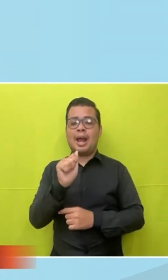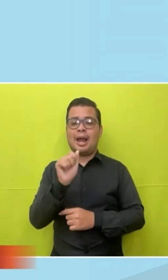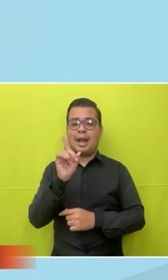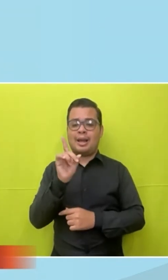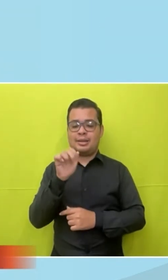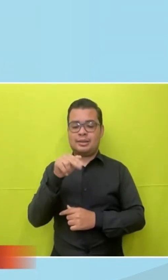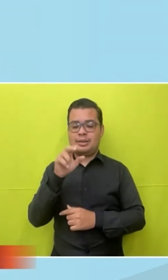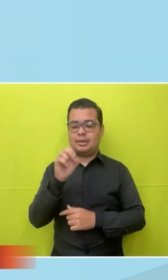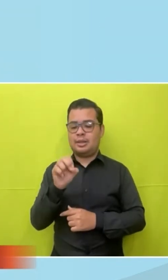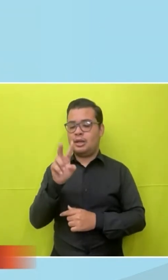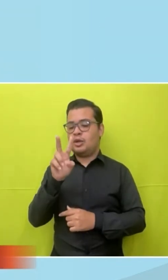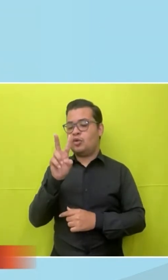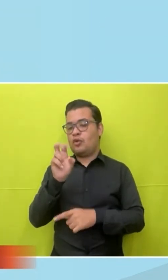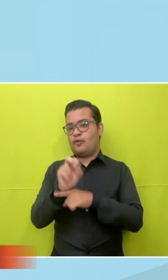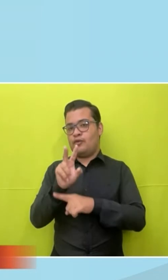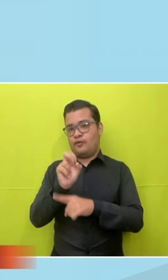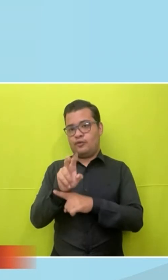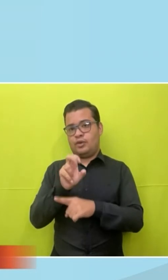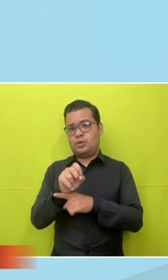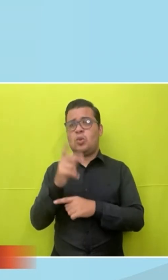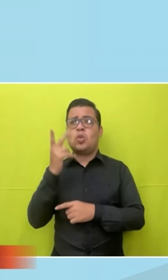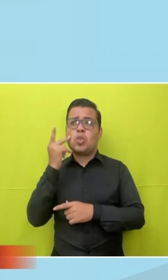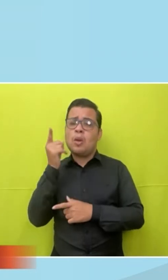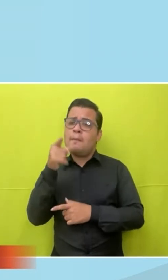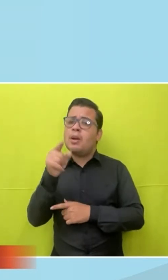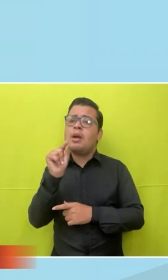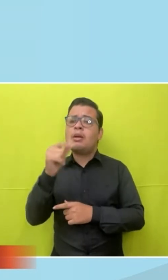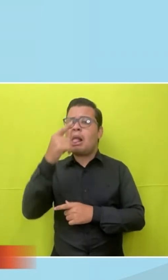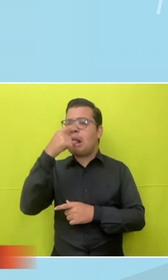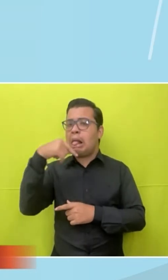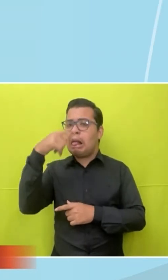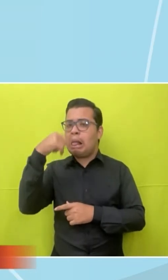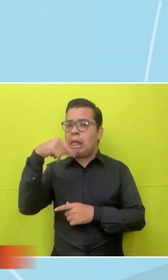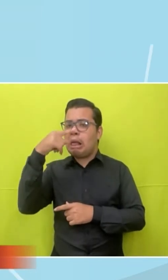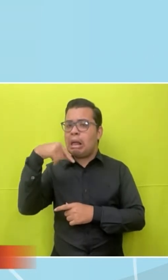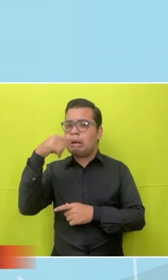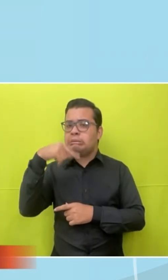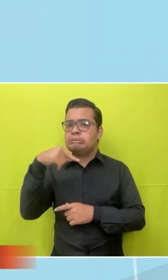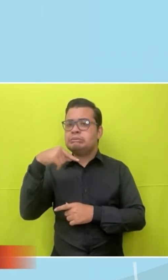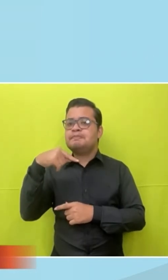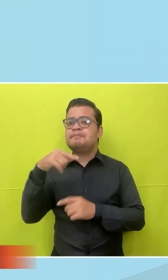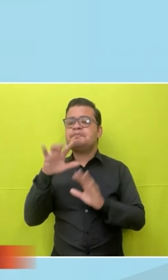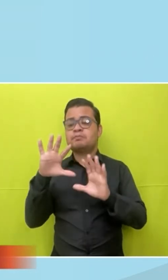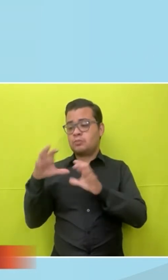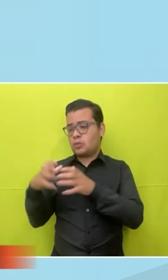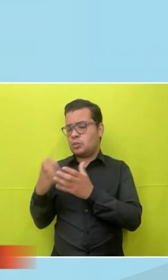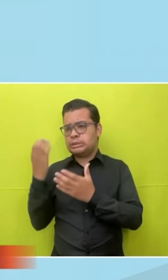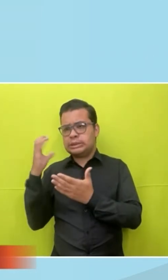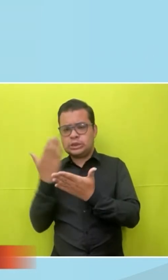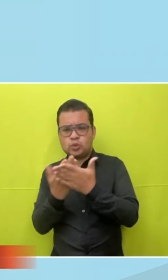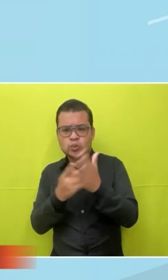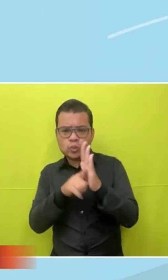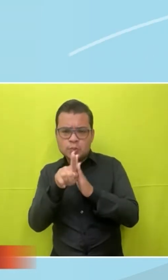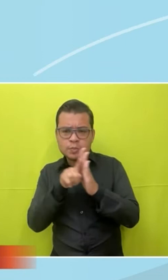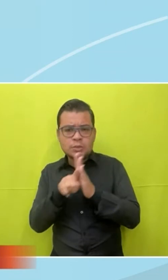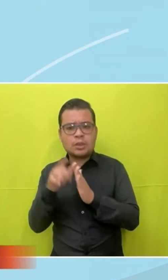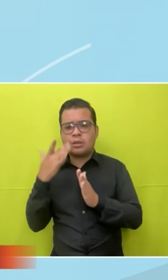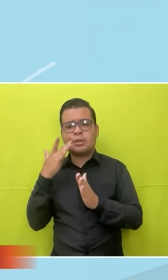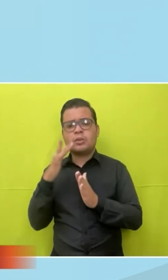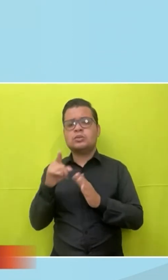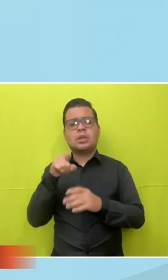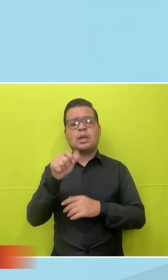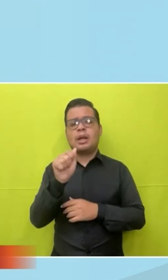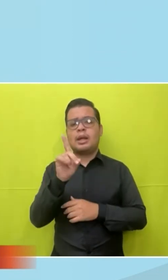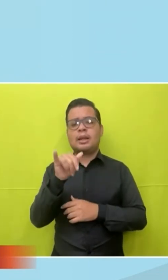vírus que normalmente causa resfriados comuns. Os pesquisadores ainda não sabem como esses